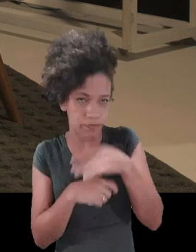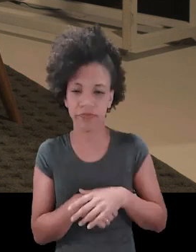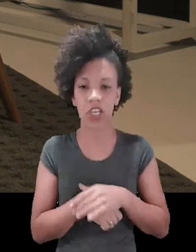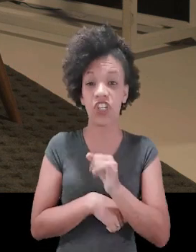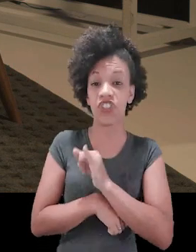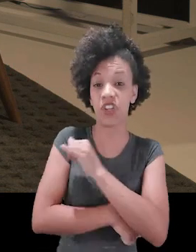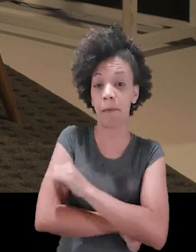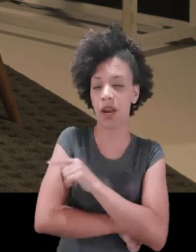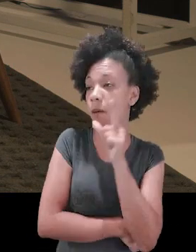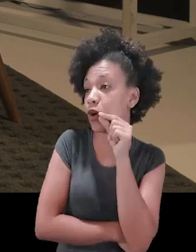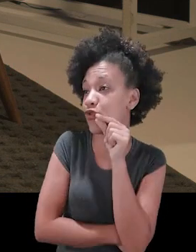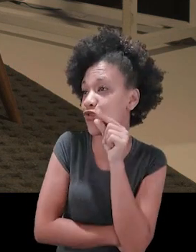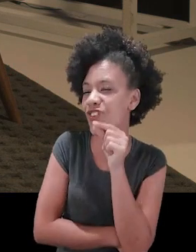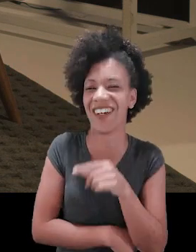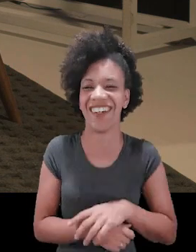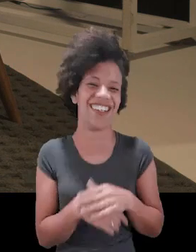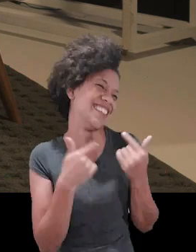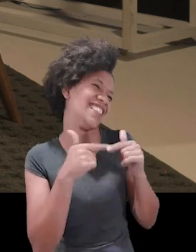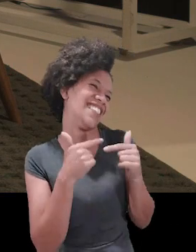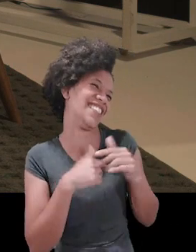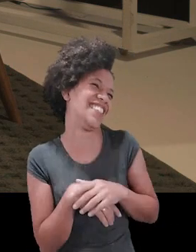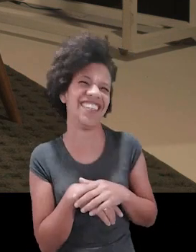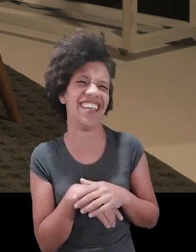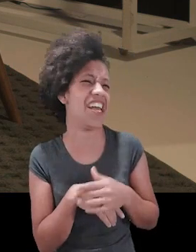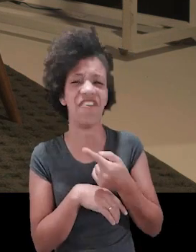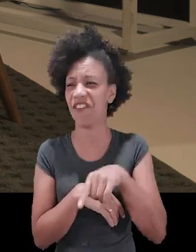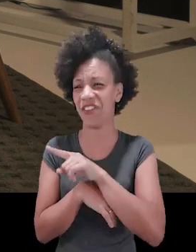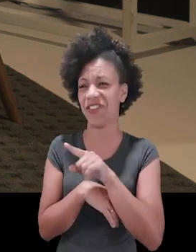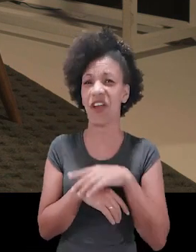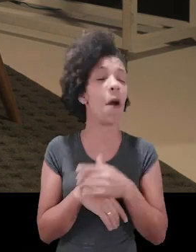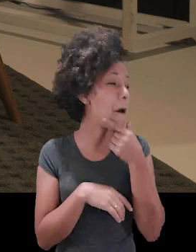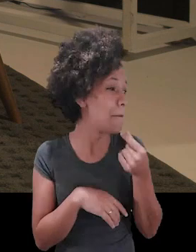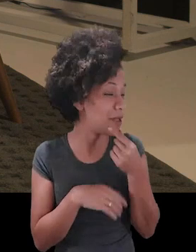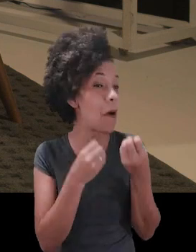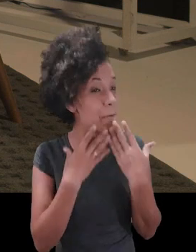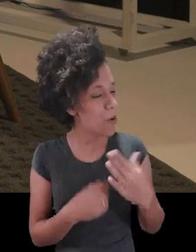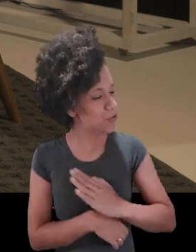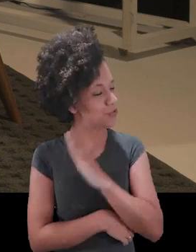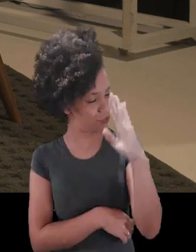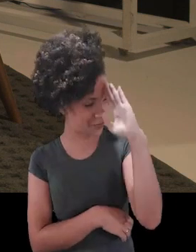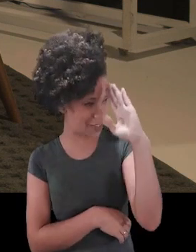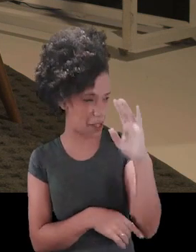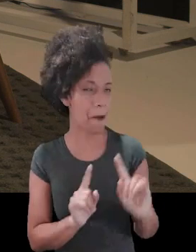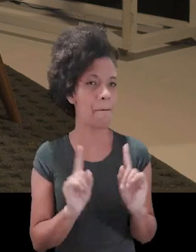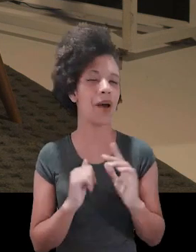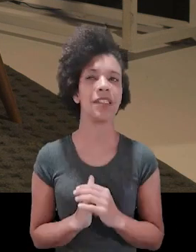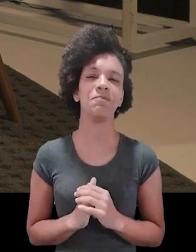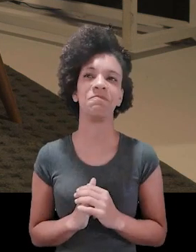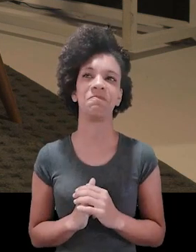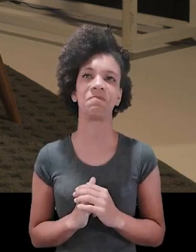lá Nema tava lá fumando um leque hahaha só que nem foi ele é isso moleque acabou sendo um bom soldado mas